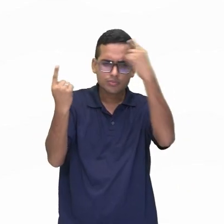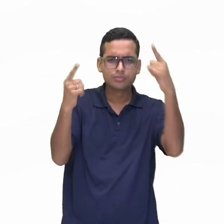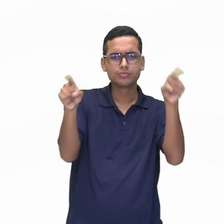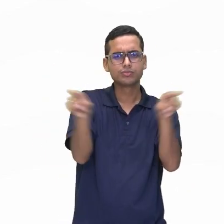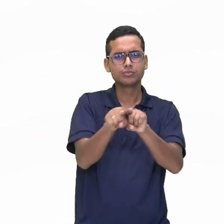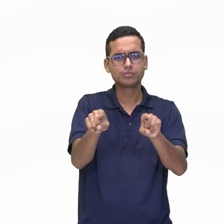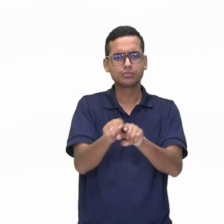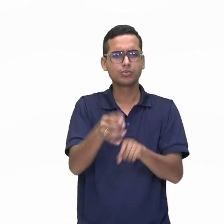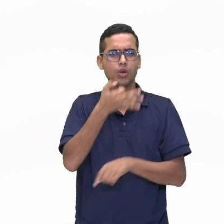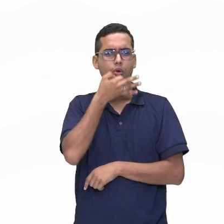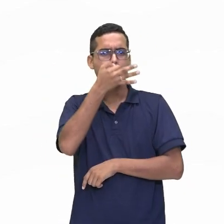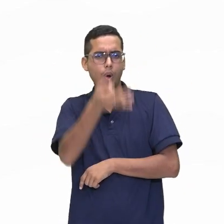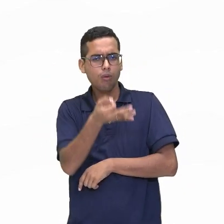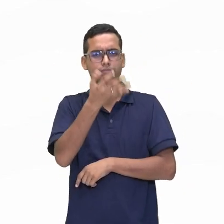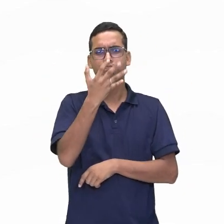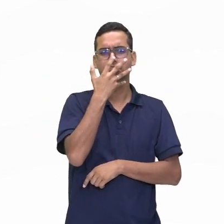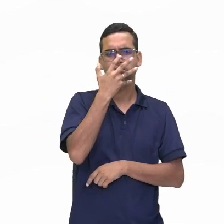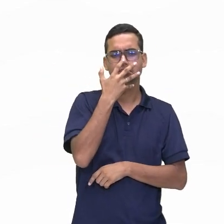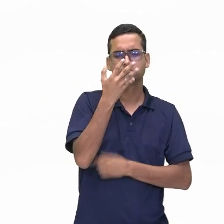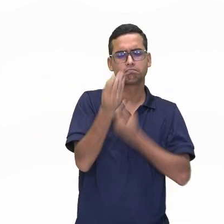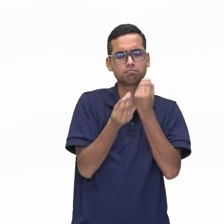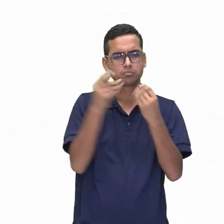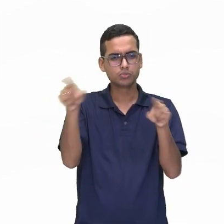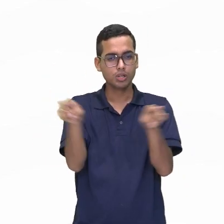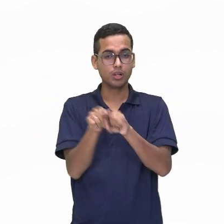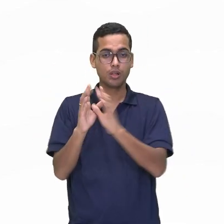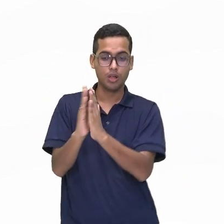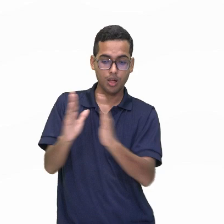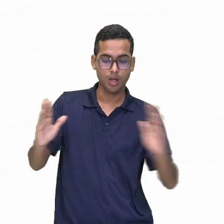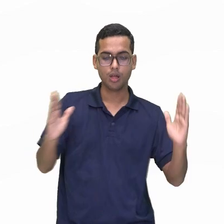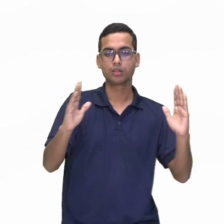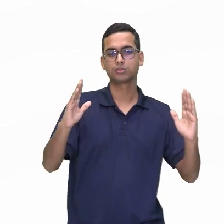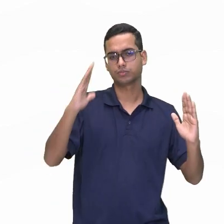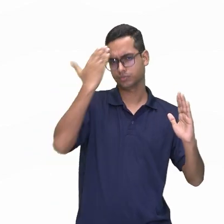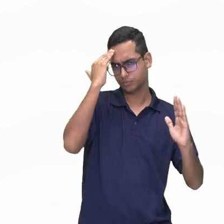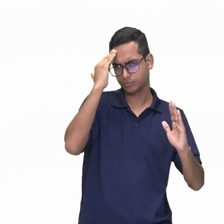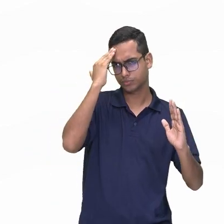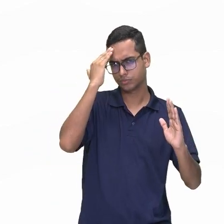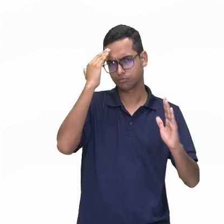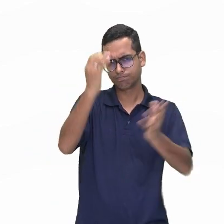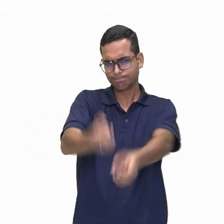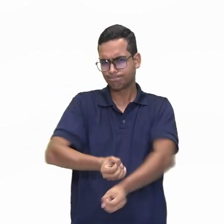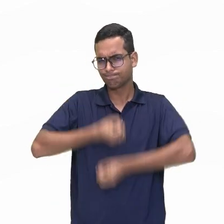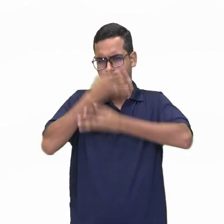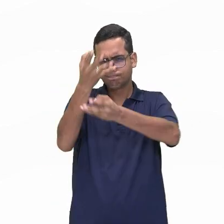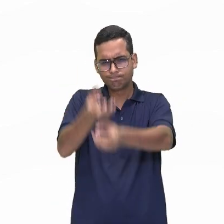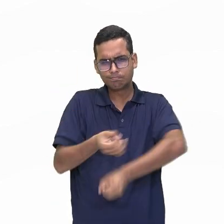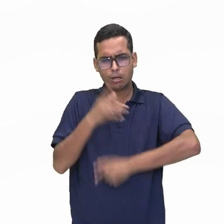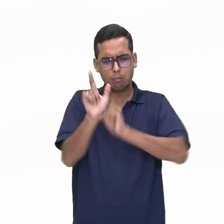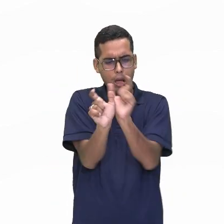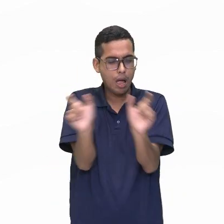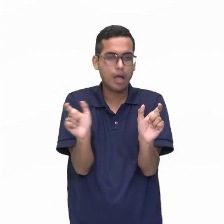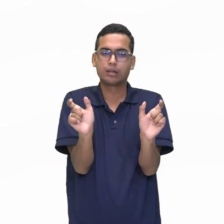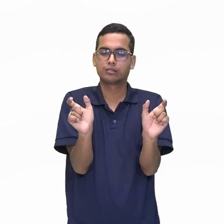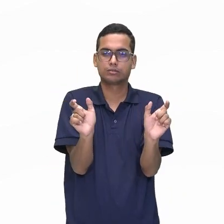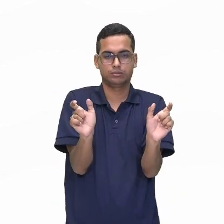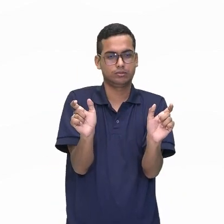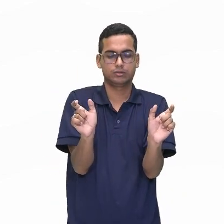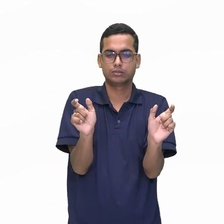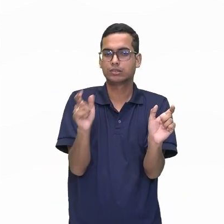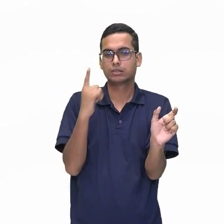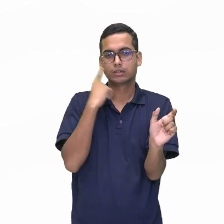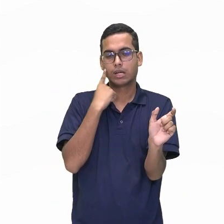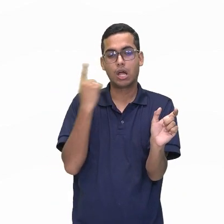ordem. Então, algumas dessas, embora compreensíveis, jamais conseguem expressar-se por palavras.